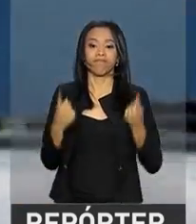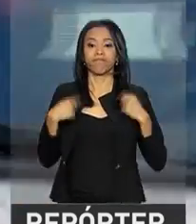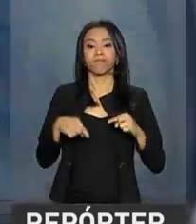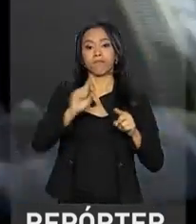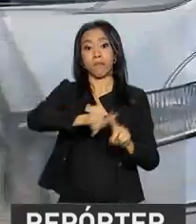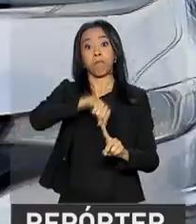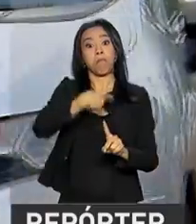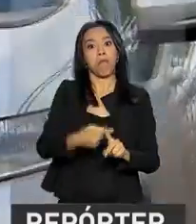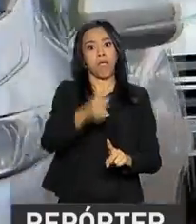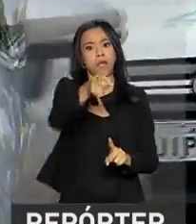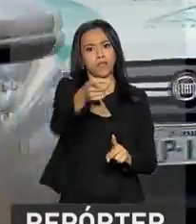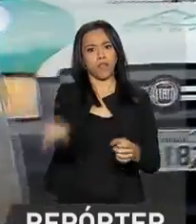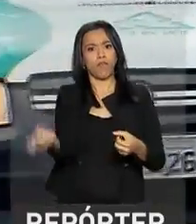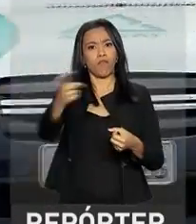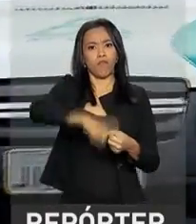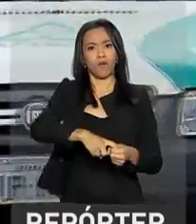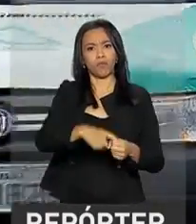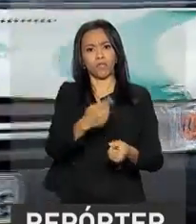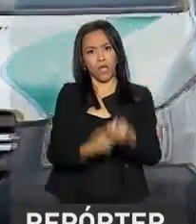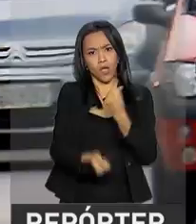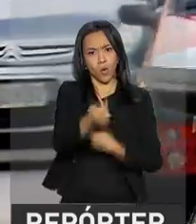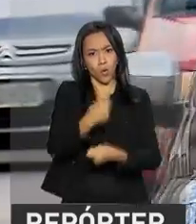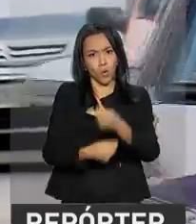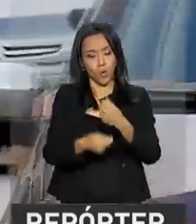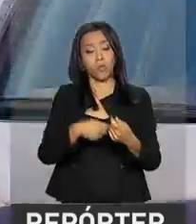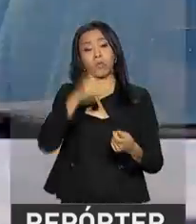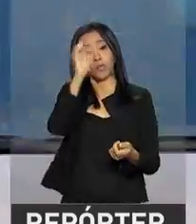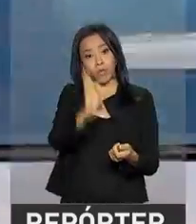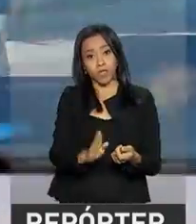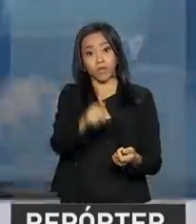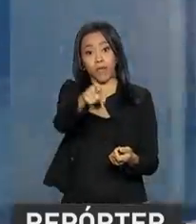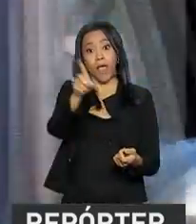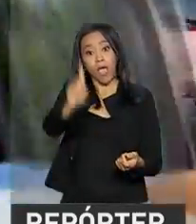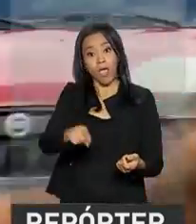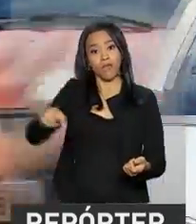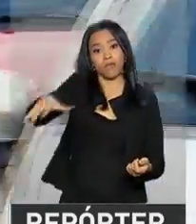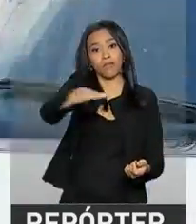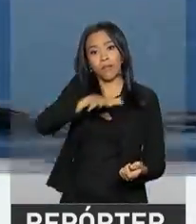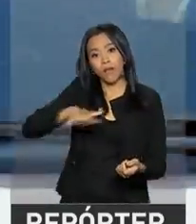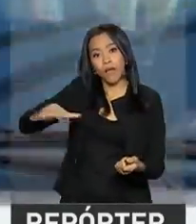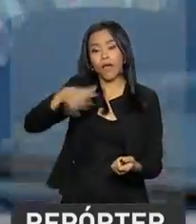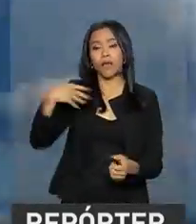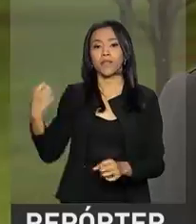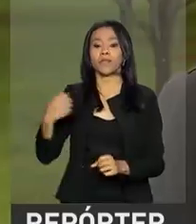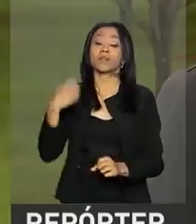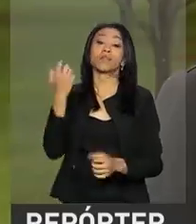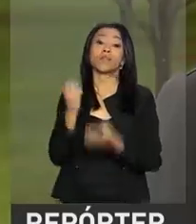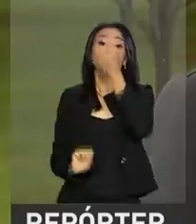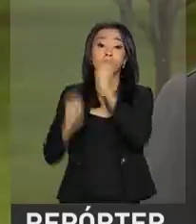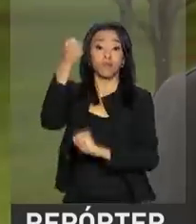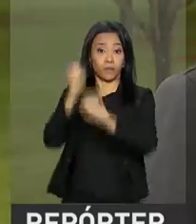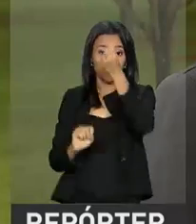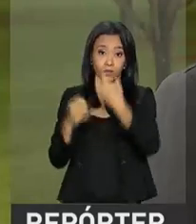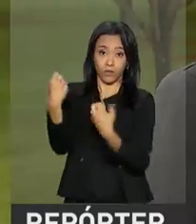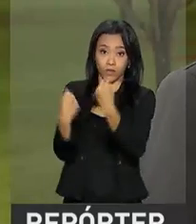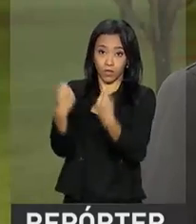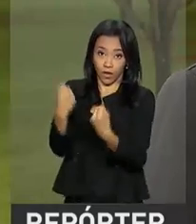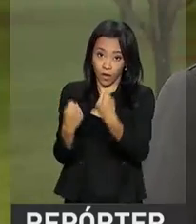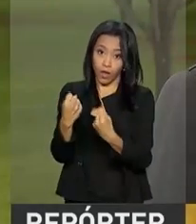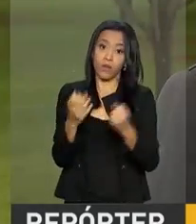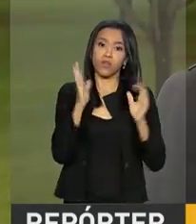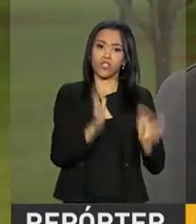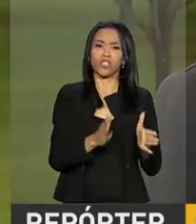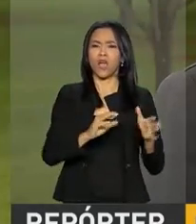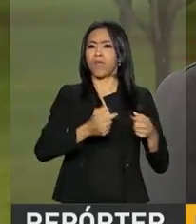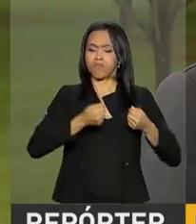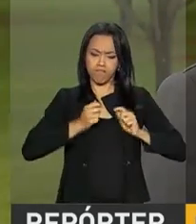Mais um sinal de retomada da economia brasileira. Agora ele vem do setor automotivo. Em março deste ano, foram emplacados